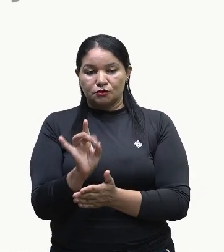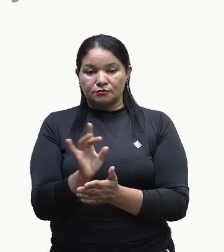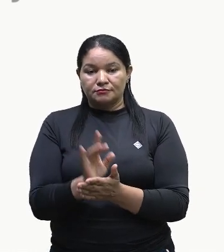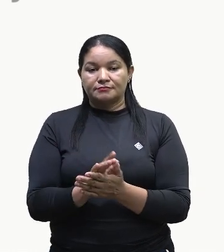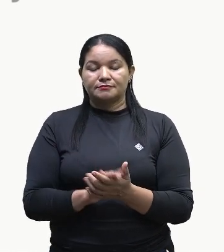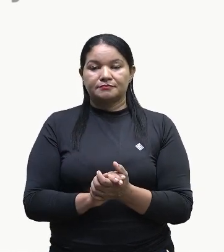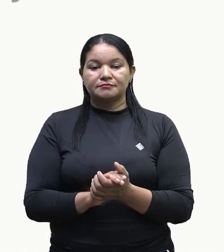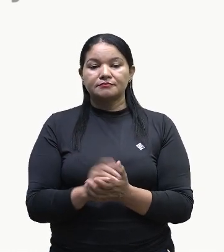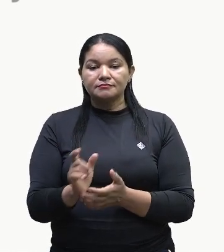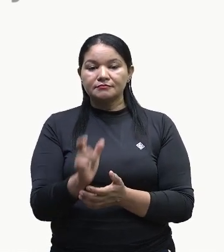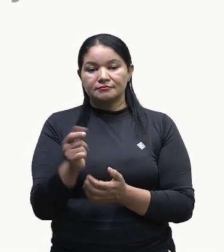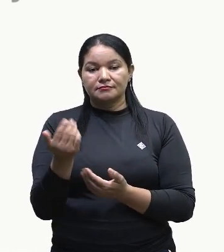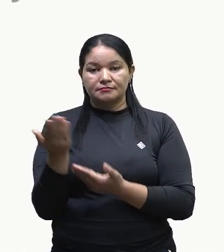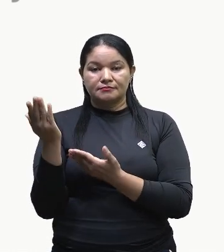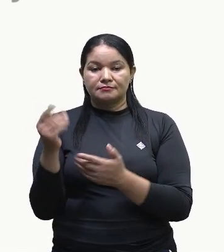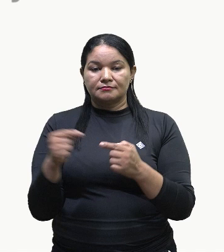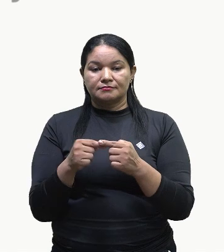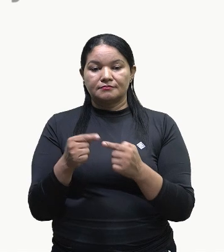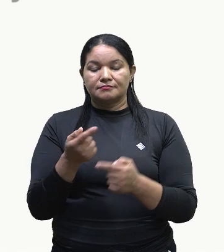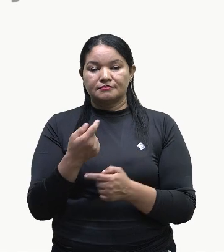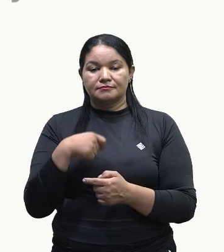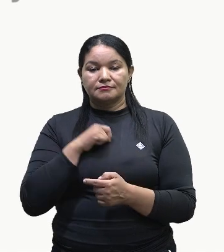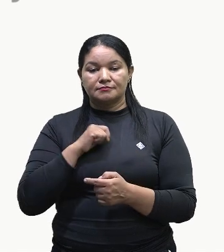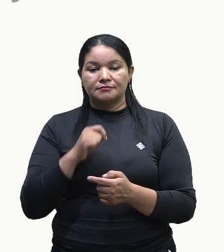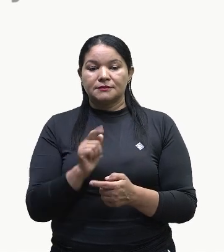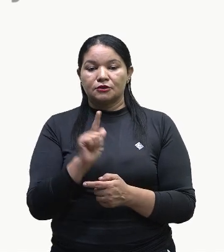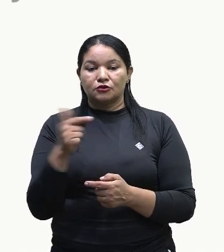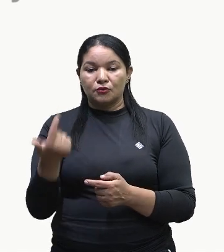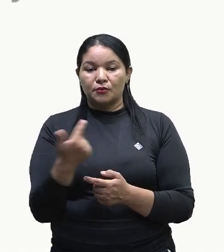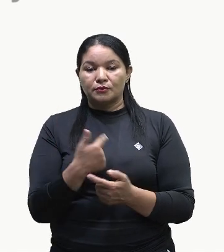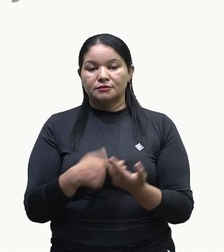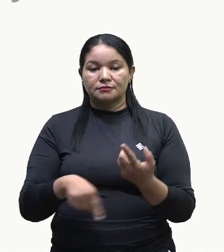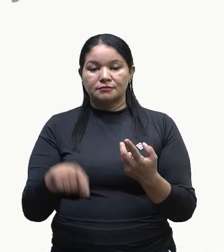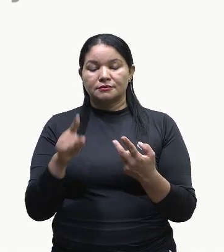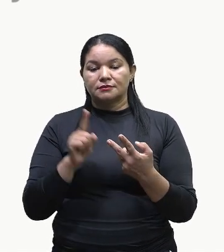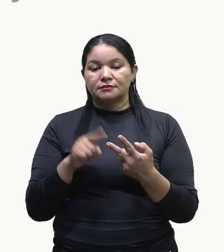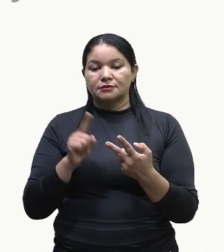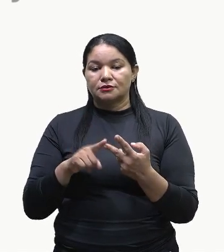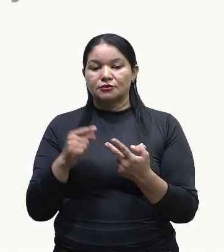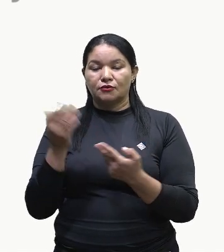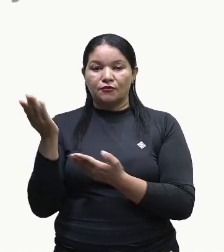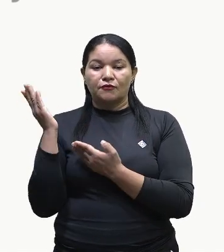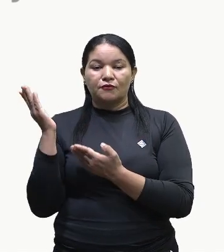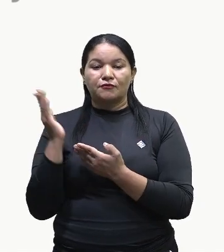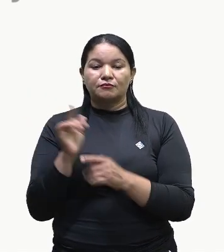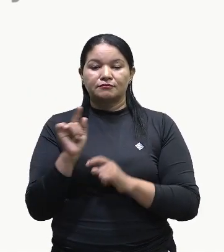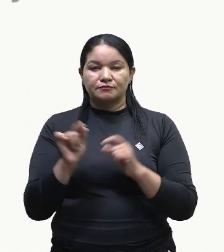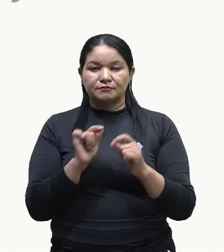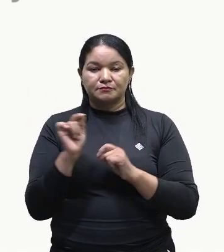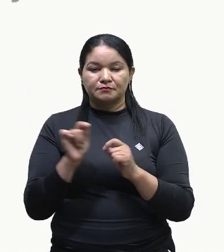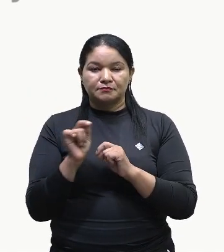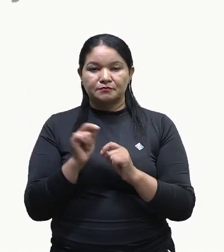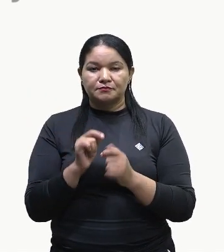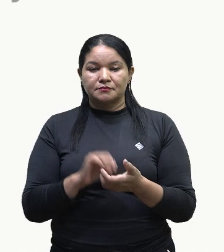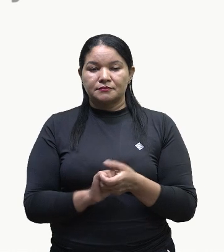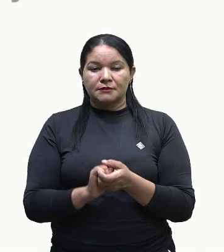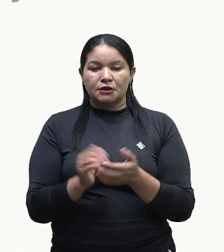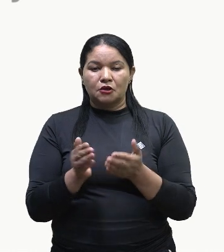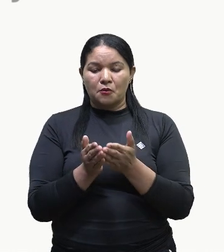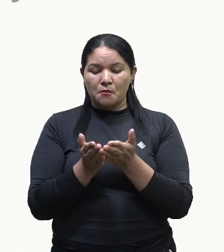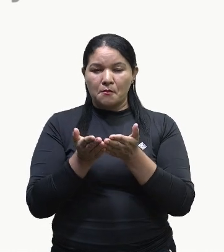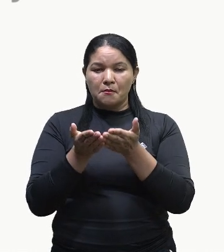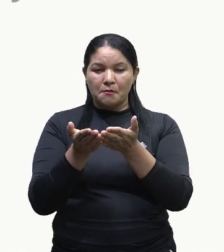espanhol. Temos el transatlántico, que é uma nave capaz de cruzar o